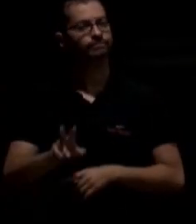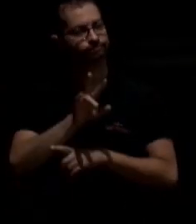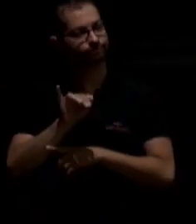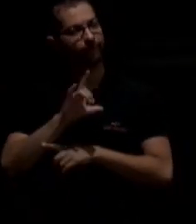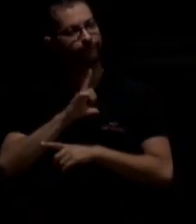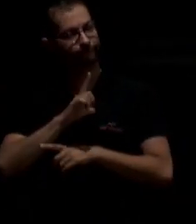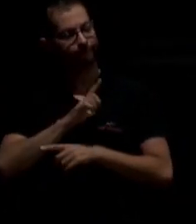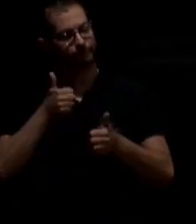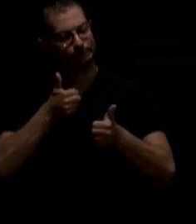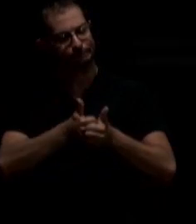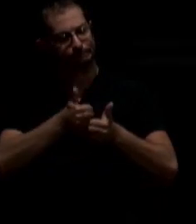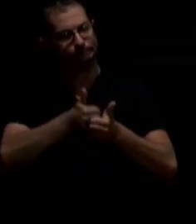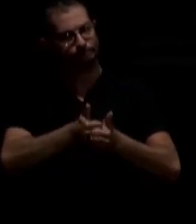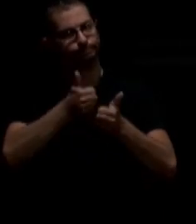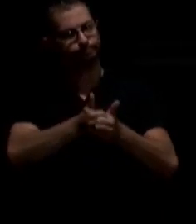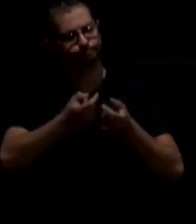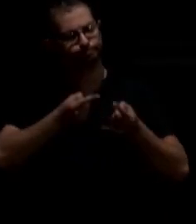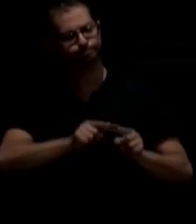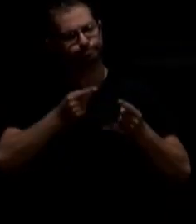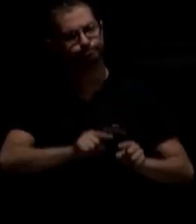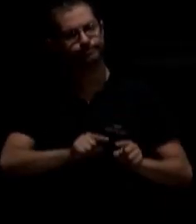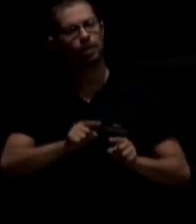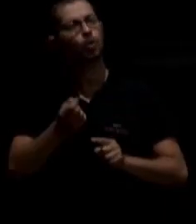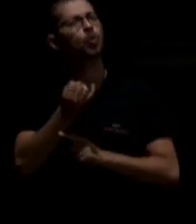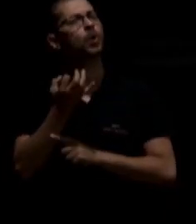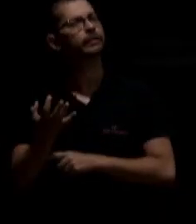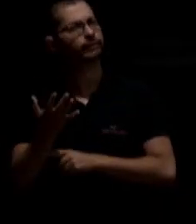perseguidos. Quantos serão perseguidos, irmãos?